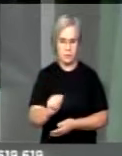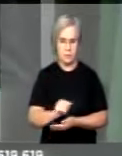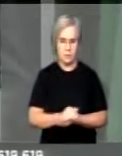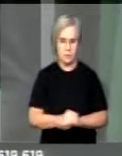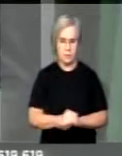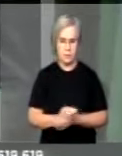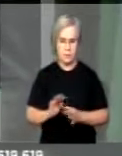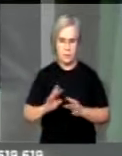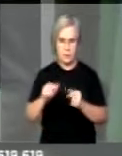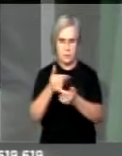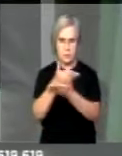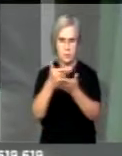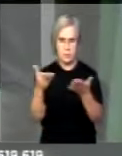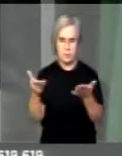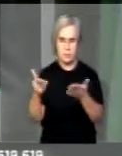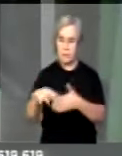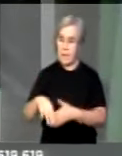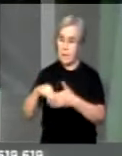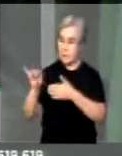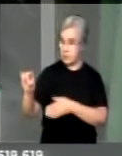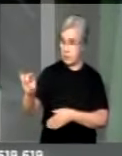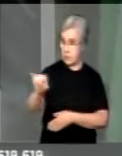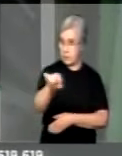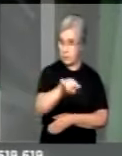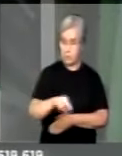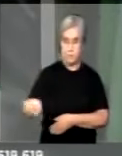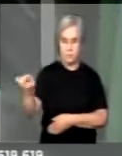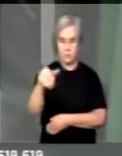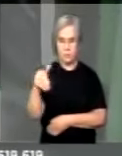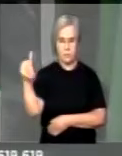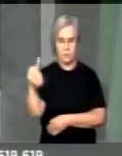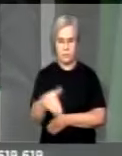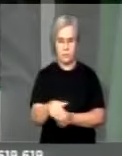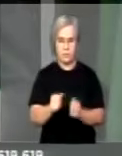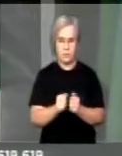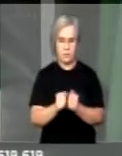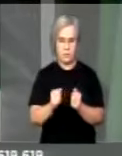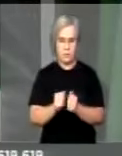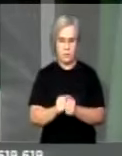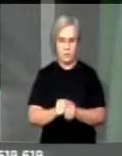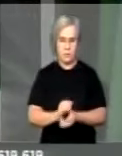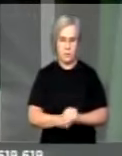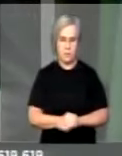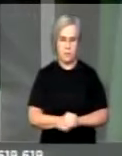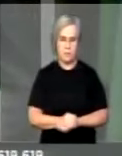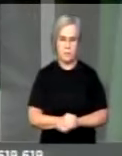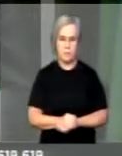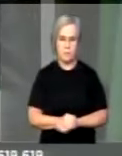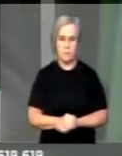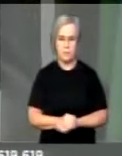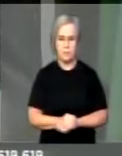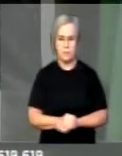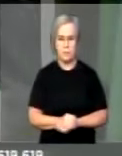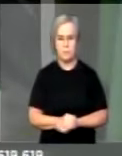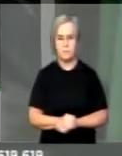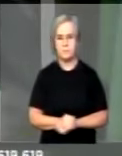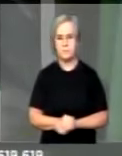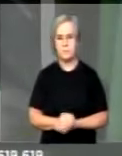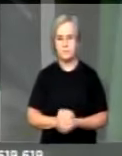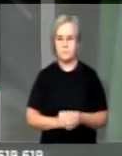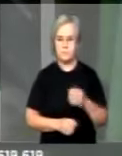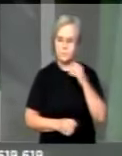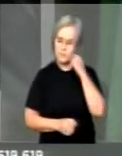a liderança que cada um tem, para que no futuro possamos estar oxigenando essa casa, oxigenando as